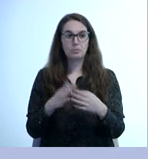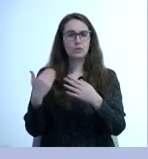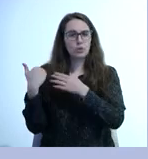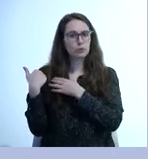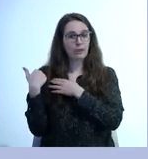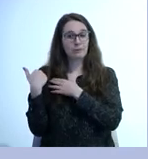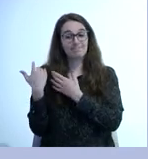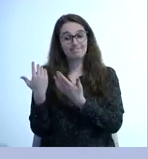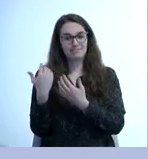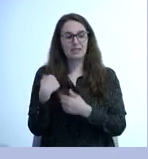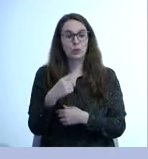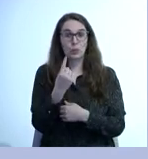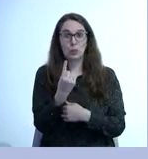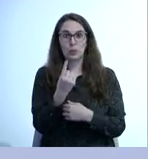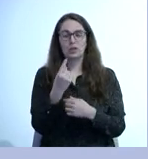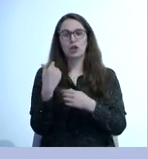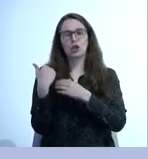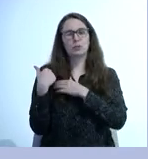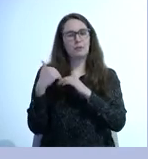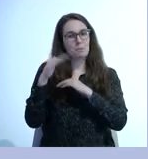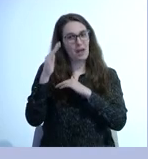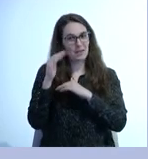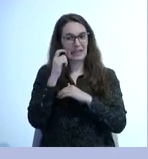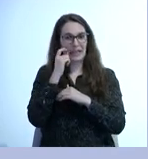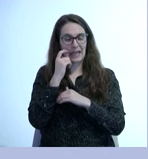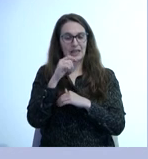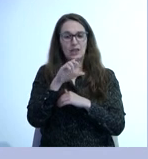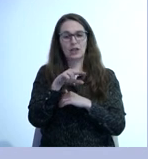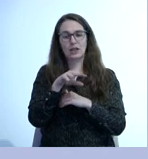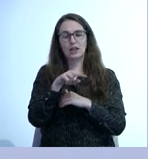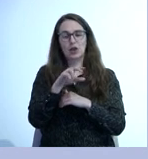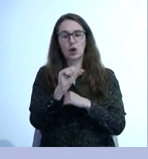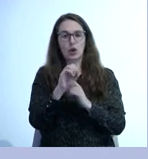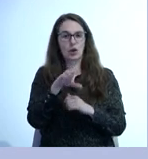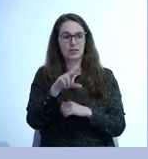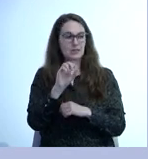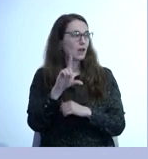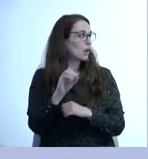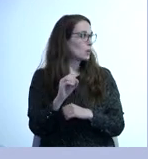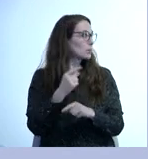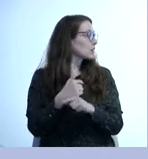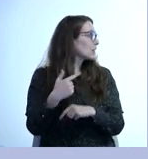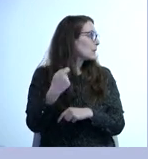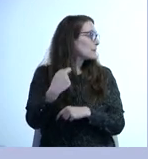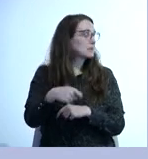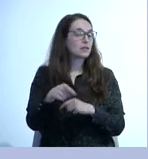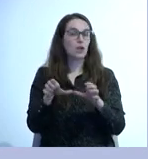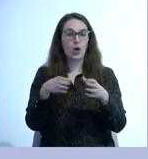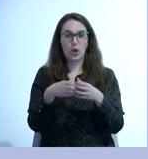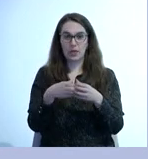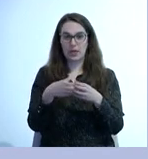responsáveis, por assim dizer, temos um que agora é mais responsável que os outros, que é o Gonçalo Virne, com a presidência da Ordem dos